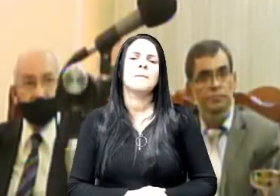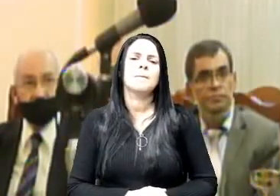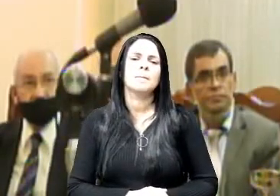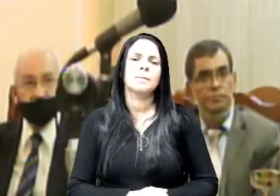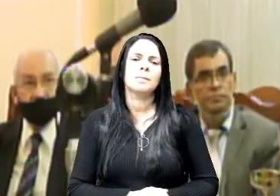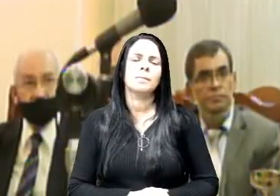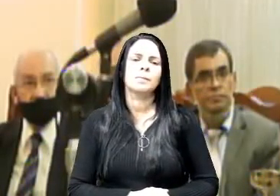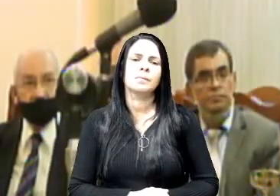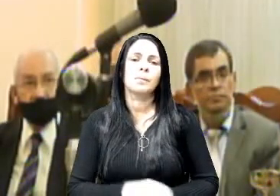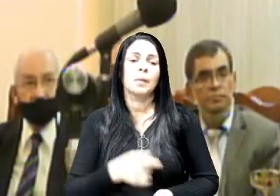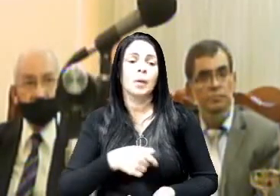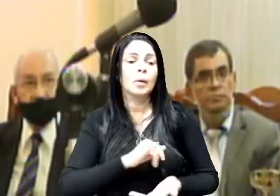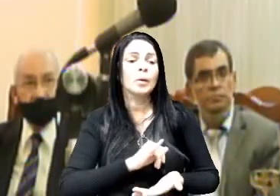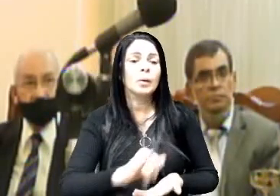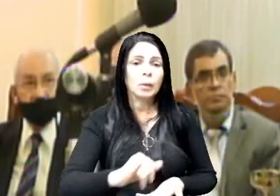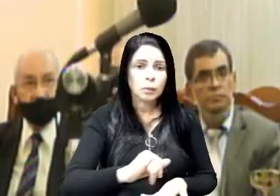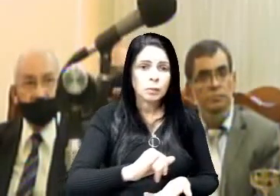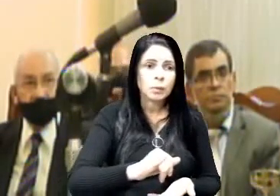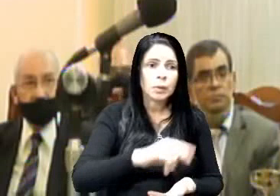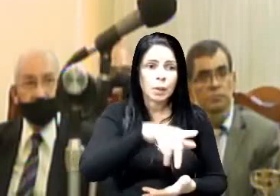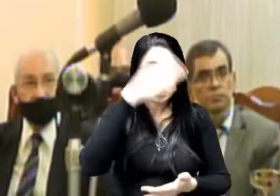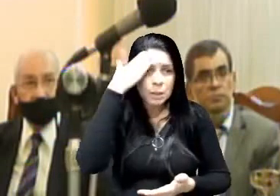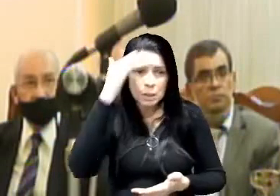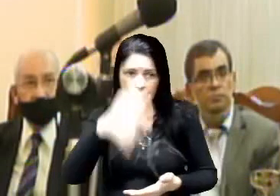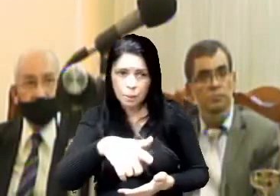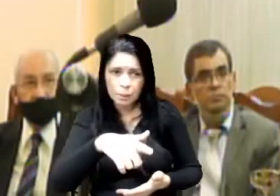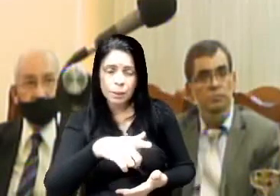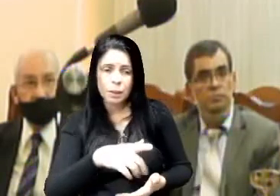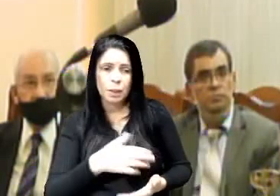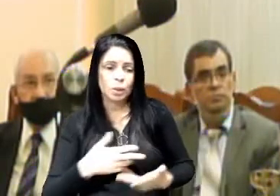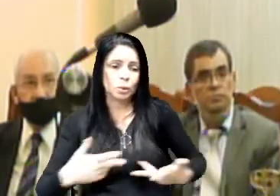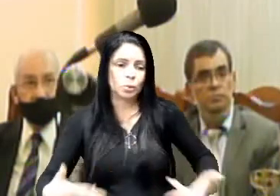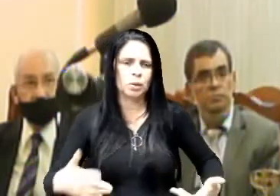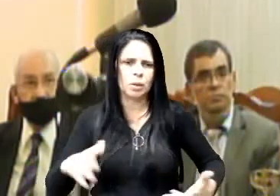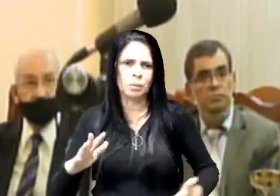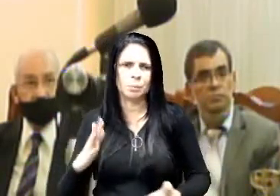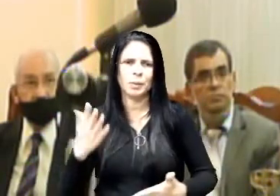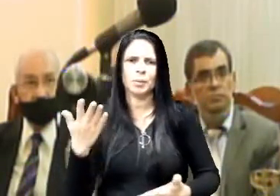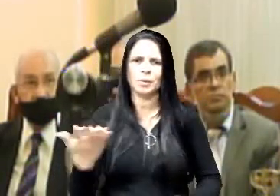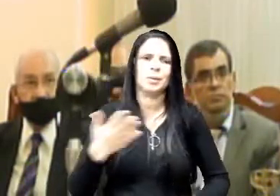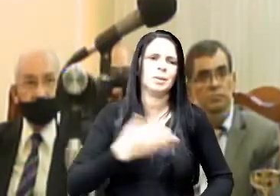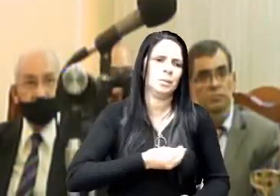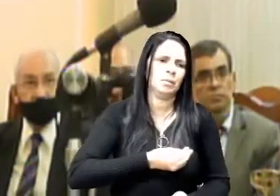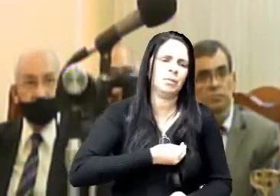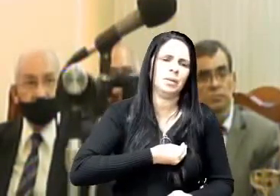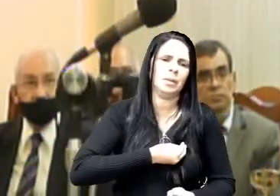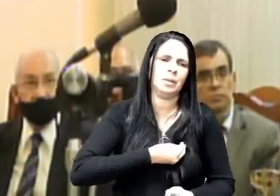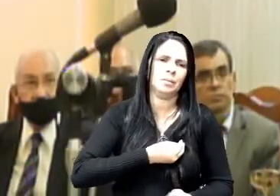saibais que as coisas que me aconteceram contribuíram.